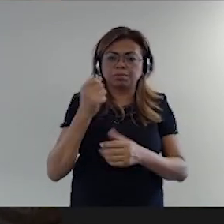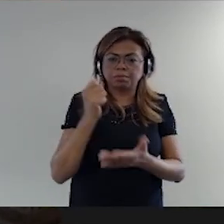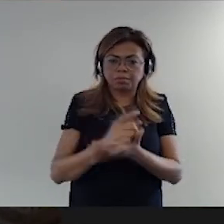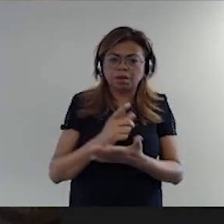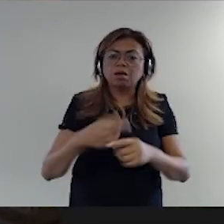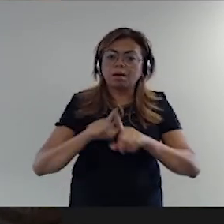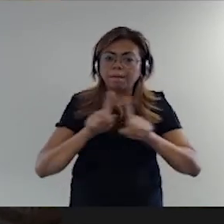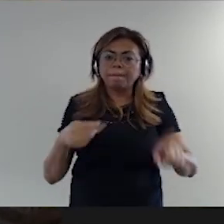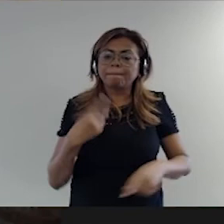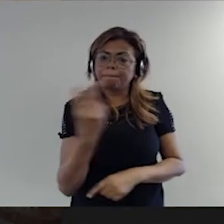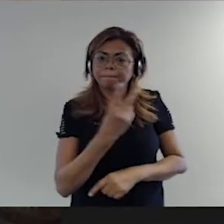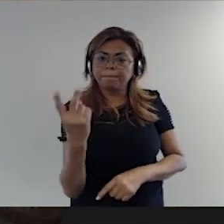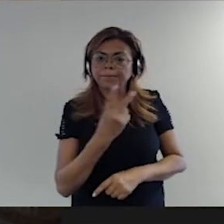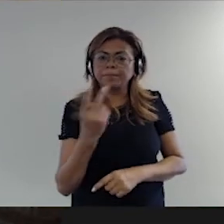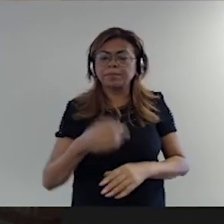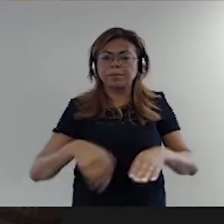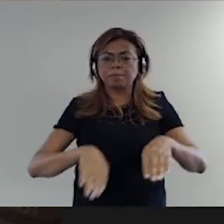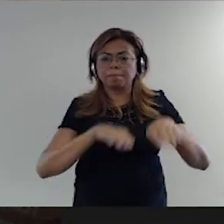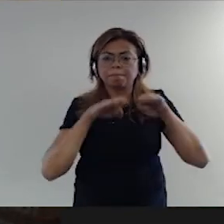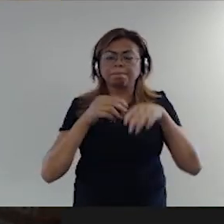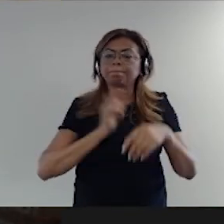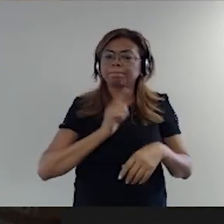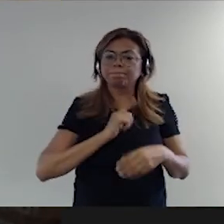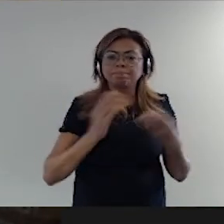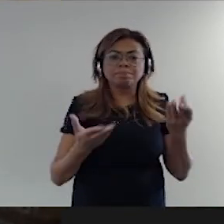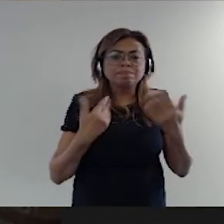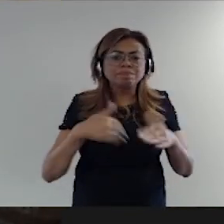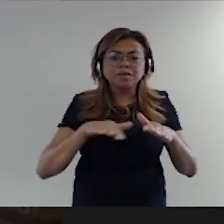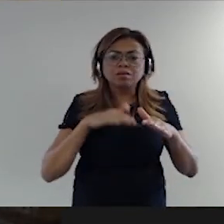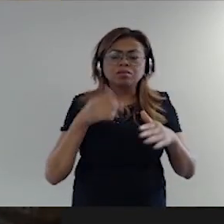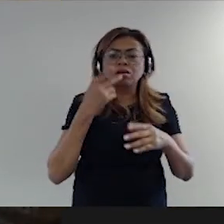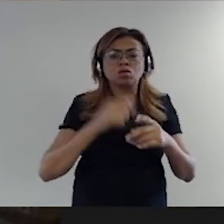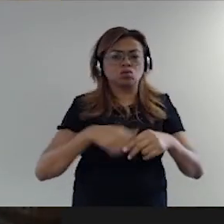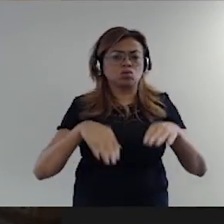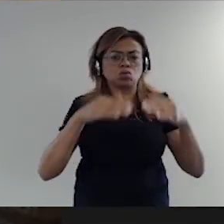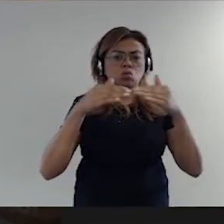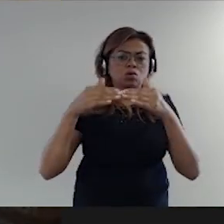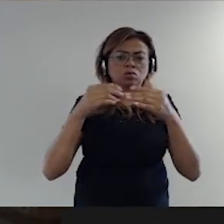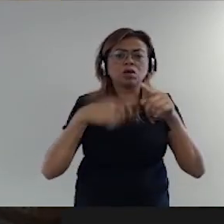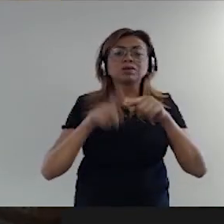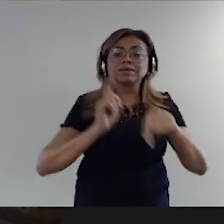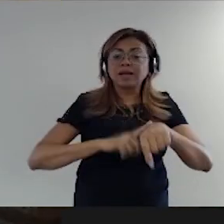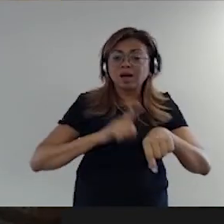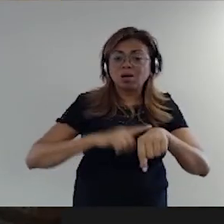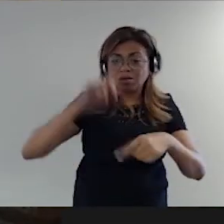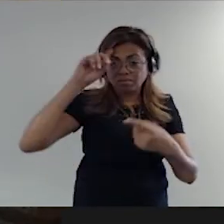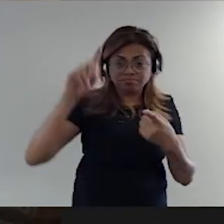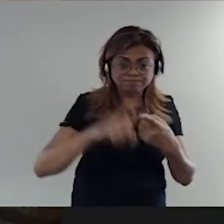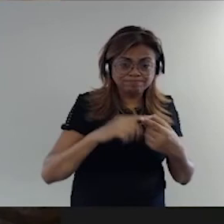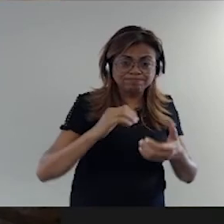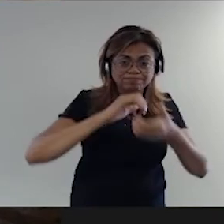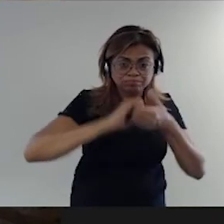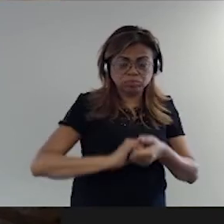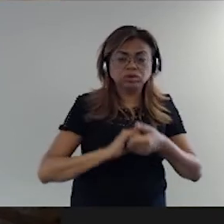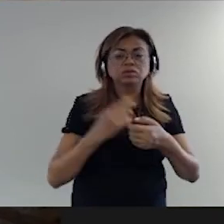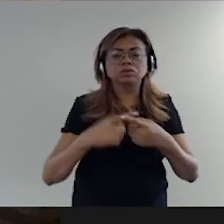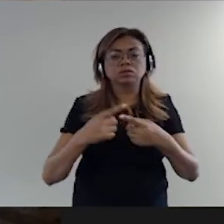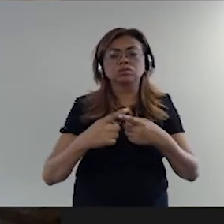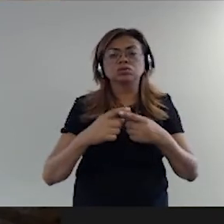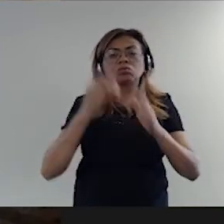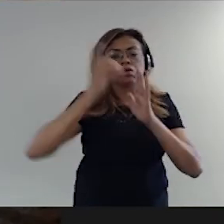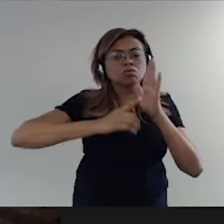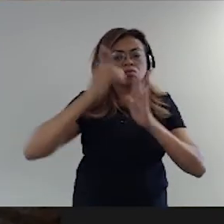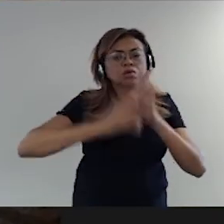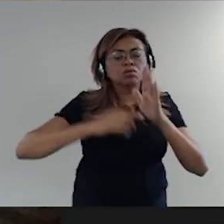dois polos têm um mínimo de igualdade nos processos de negociação coletiva e a advocacia trabalhista, que é pouco preparada para isso, é